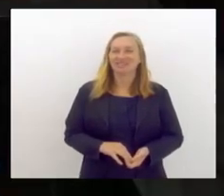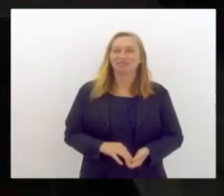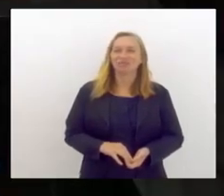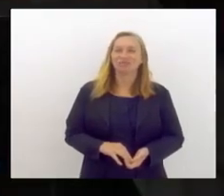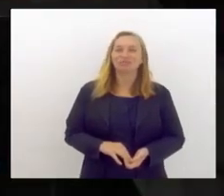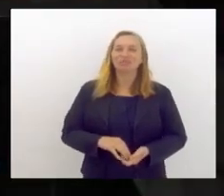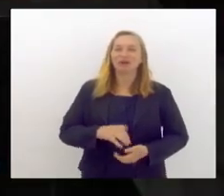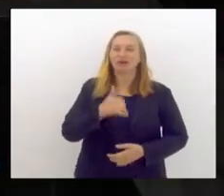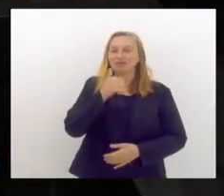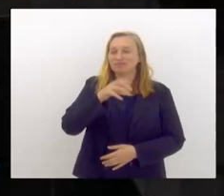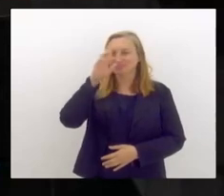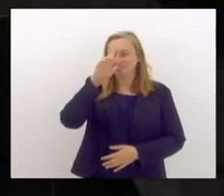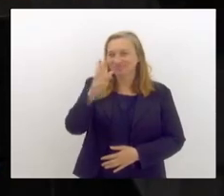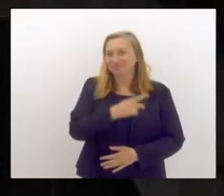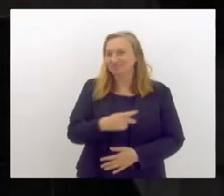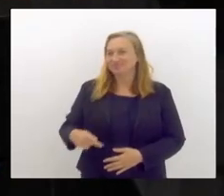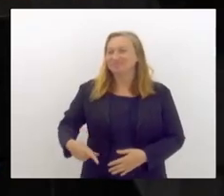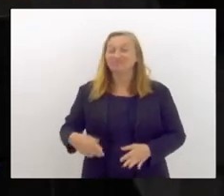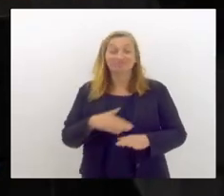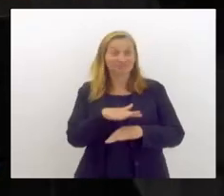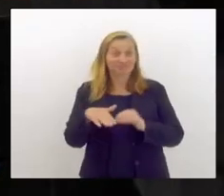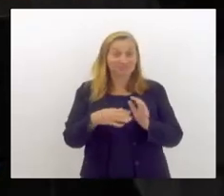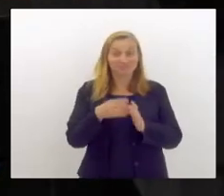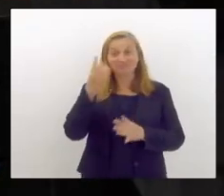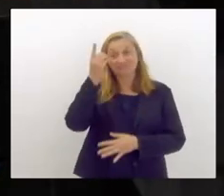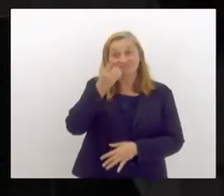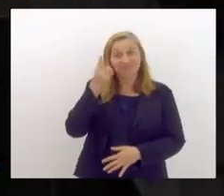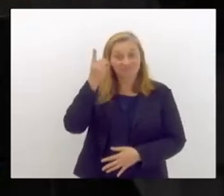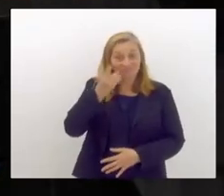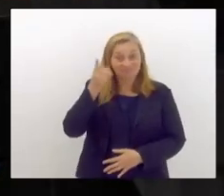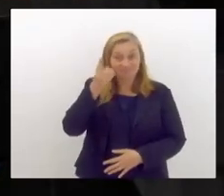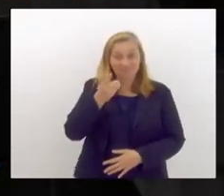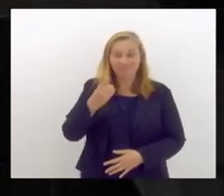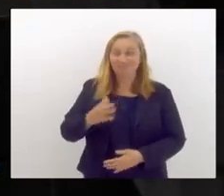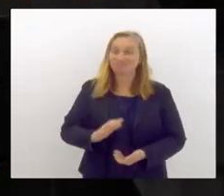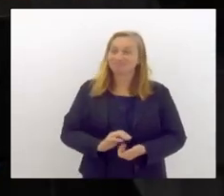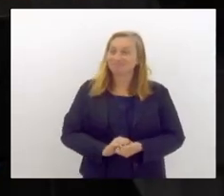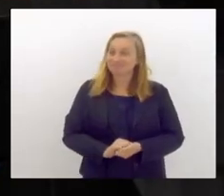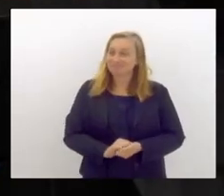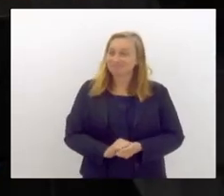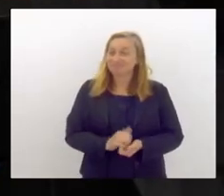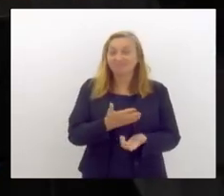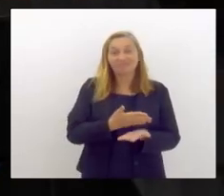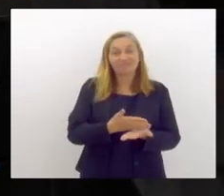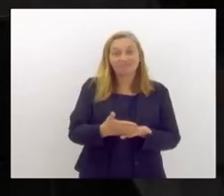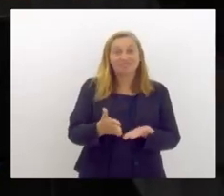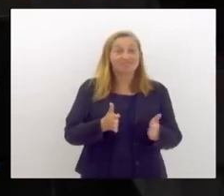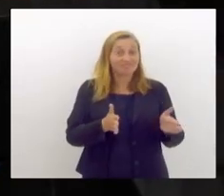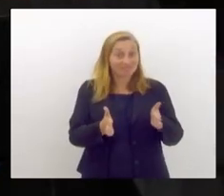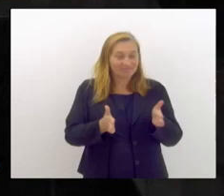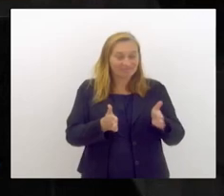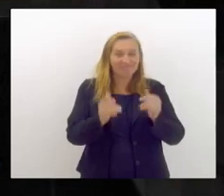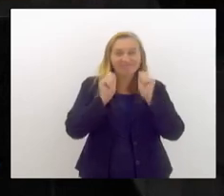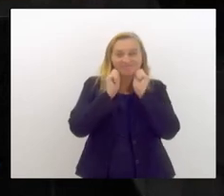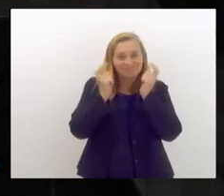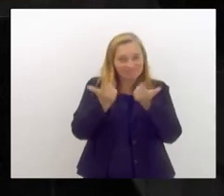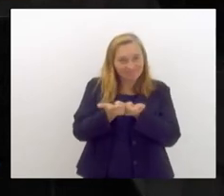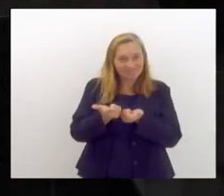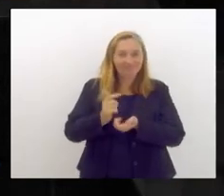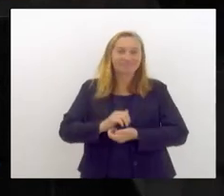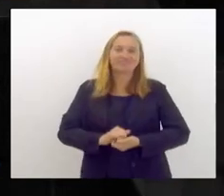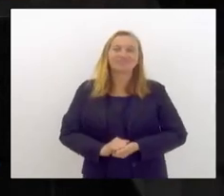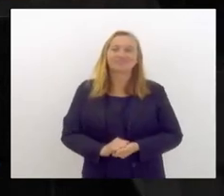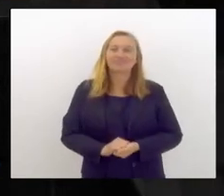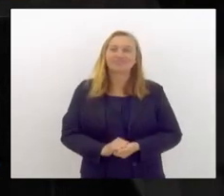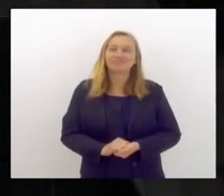Senhora presidenta, senhores deputados, aqui presentes na sessão inicial da Assembleia